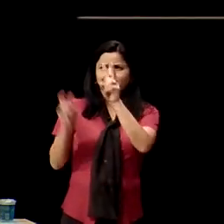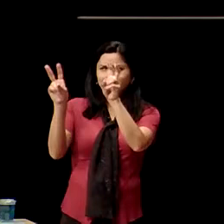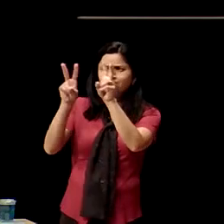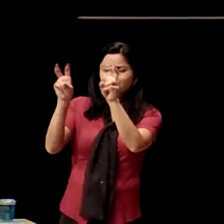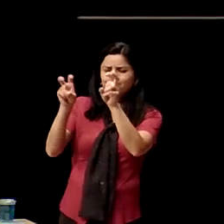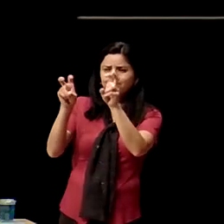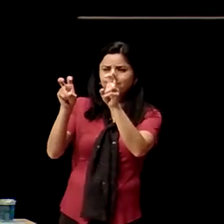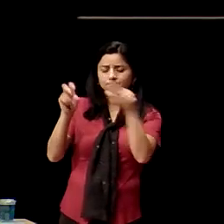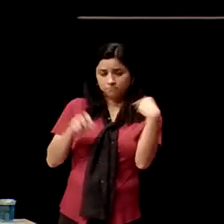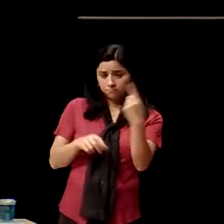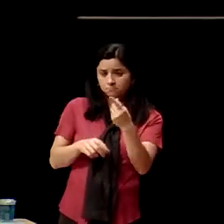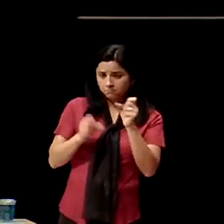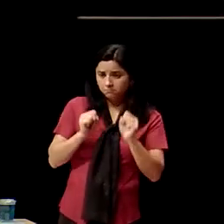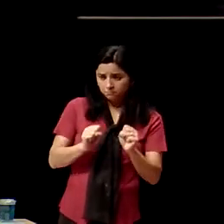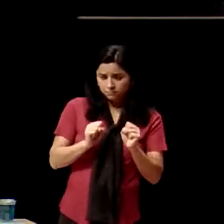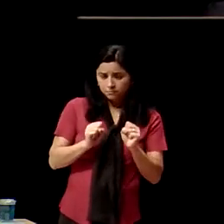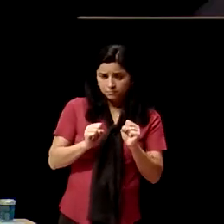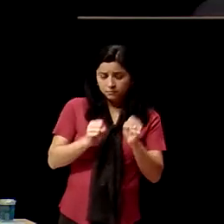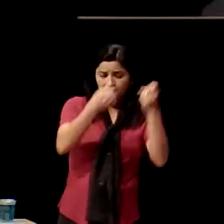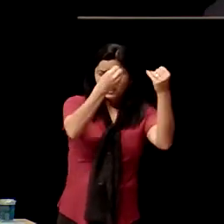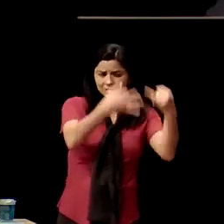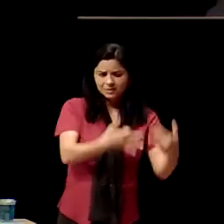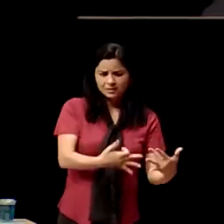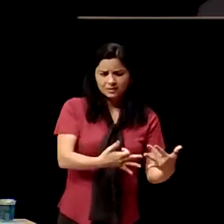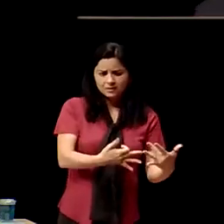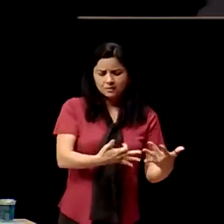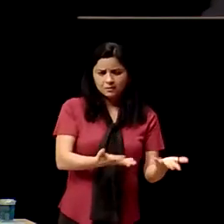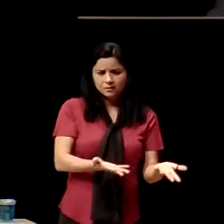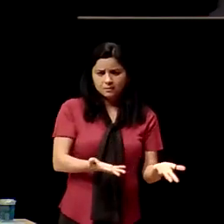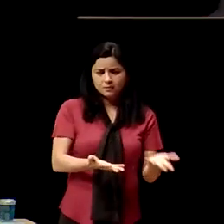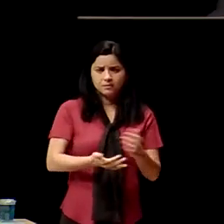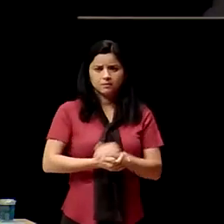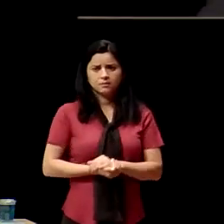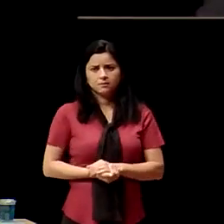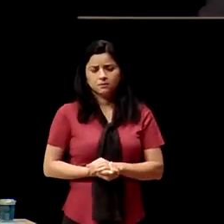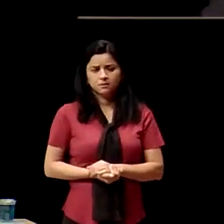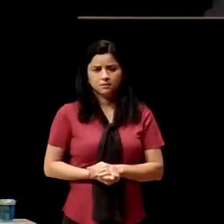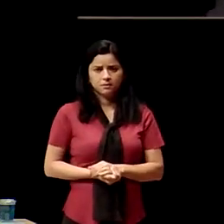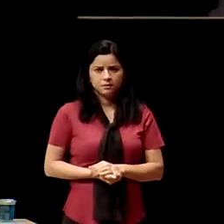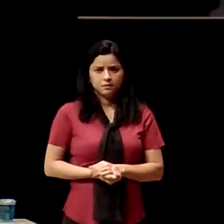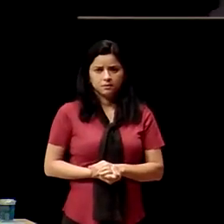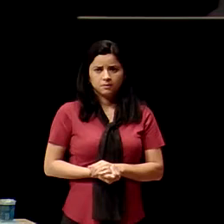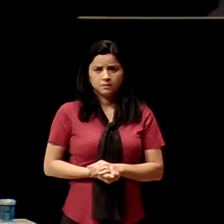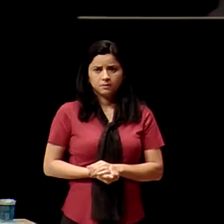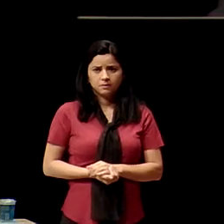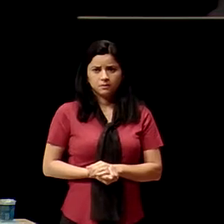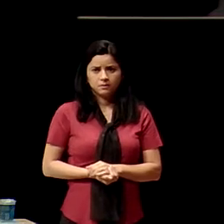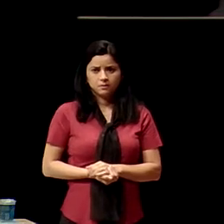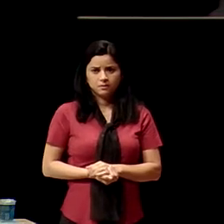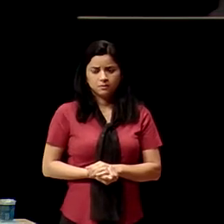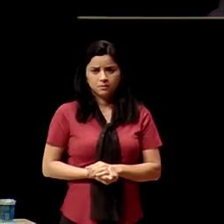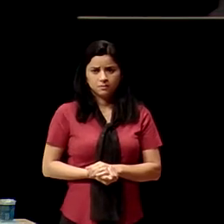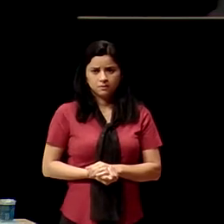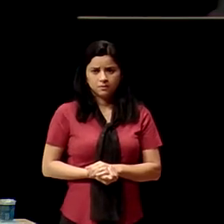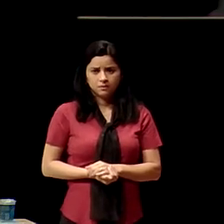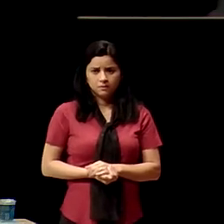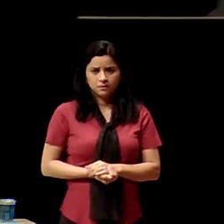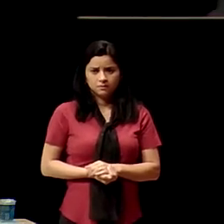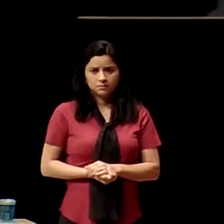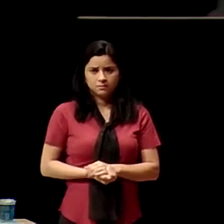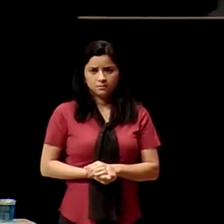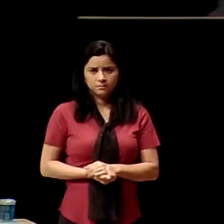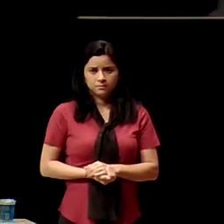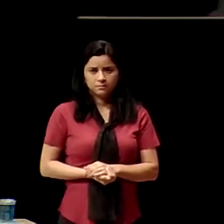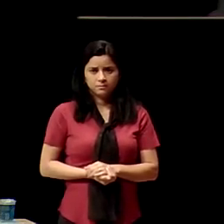podemos dizer that the study programs embody the conception of social pedagogy